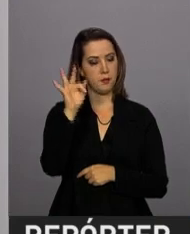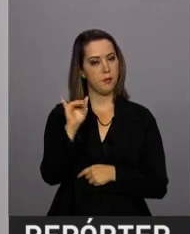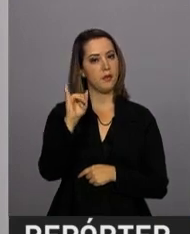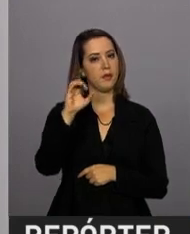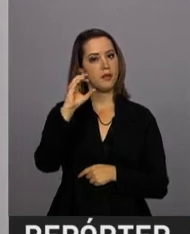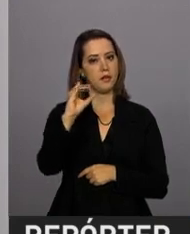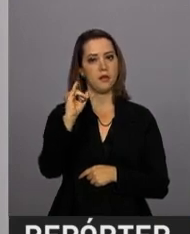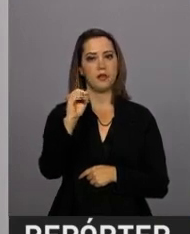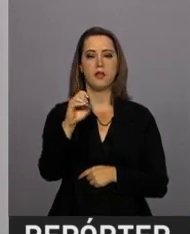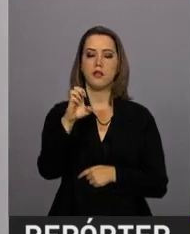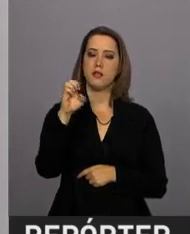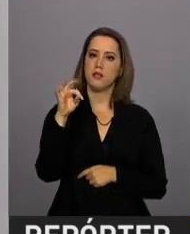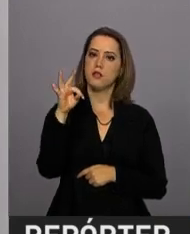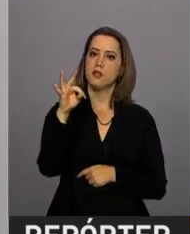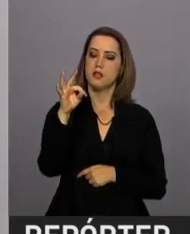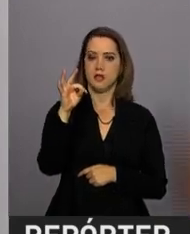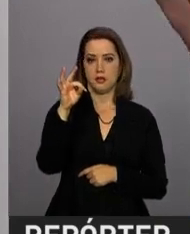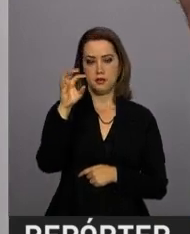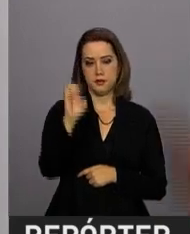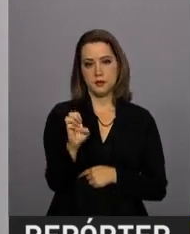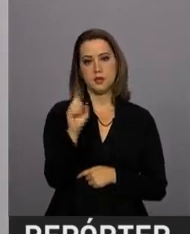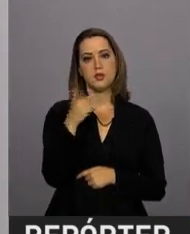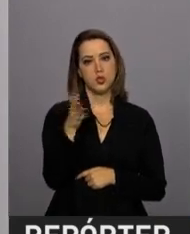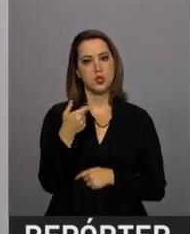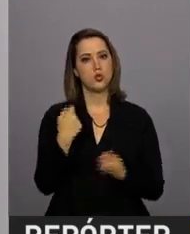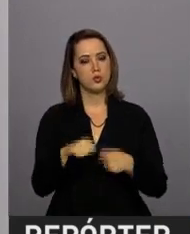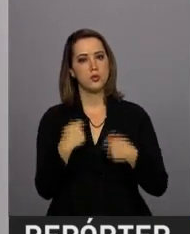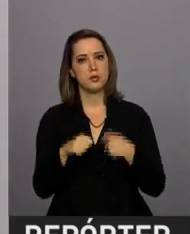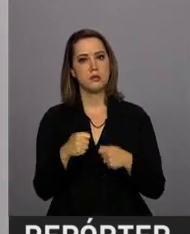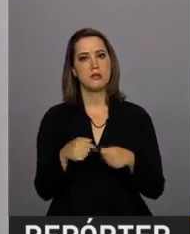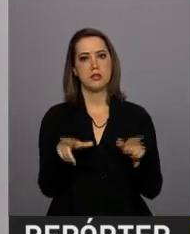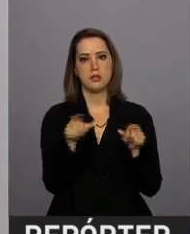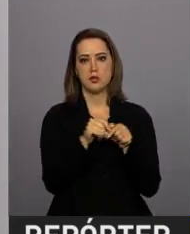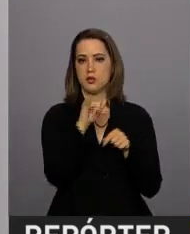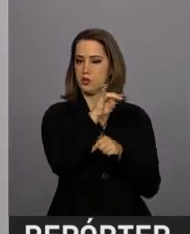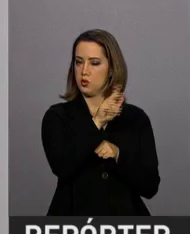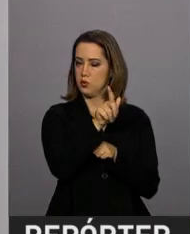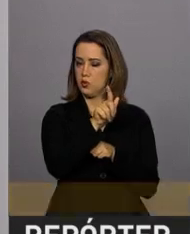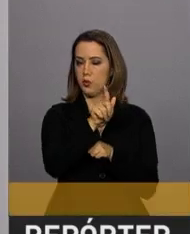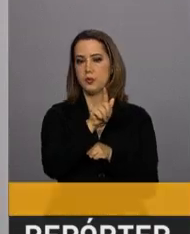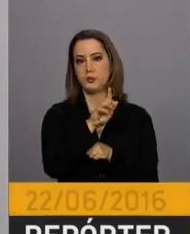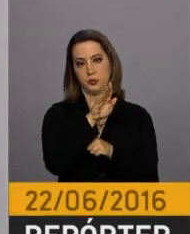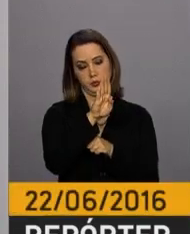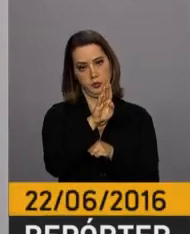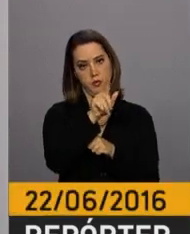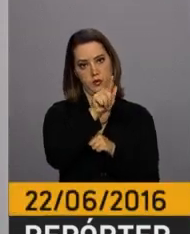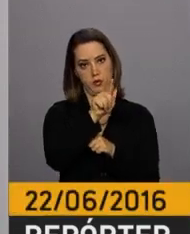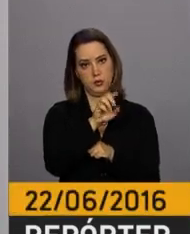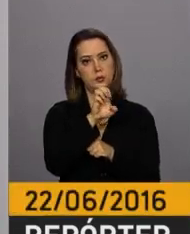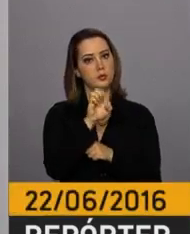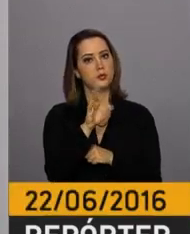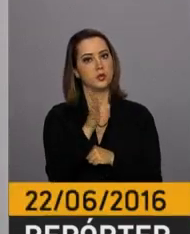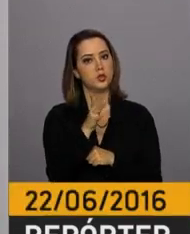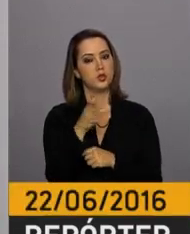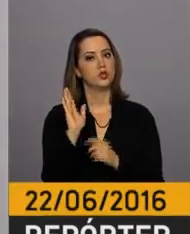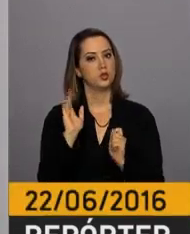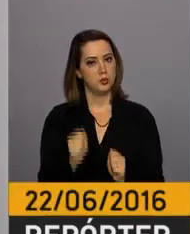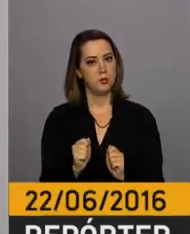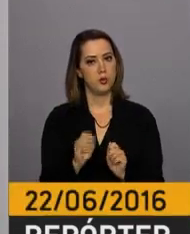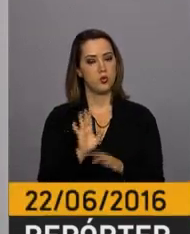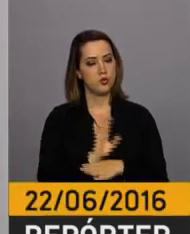IBGE para essa democracia da eficiência e já descobrir que ele o IBGE por Excelência uma grande vacina o